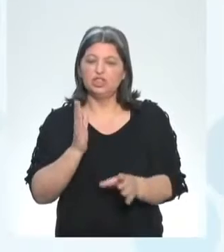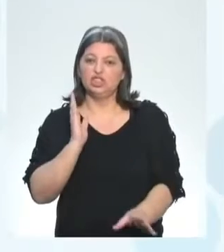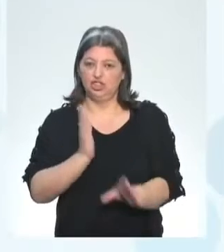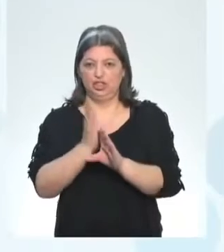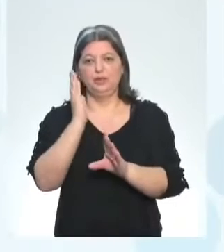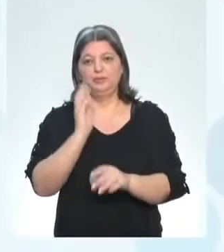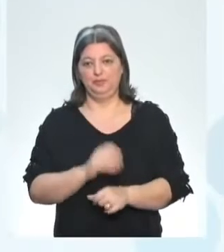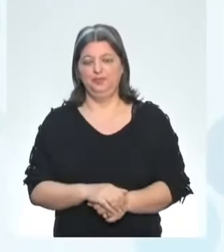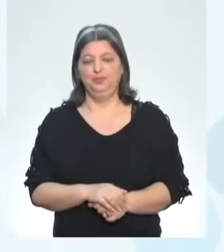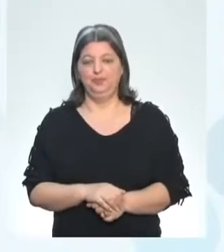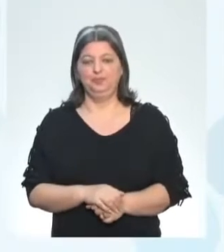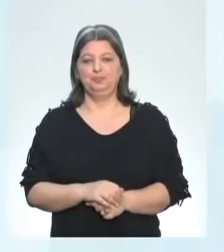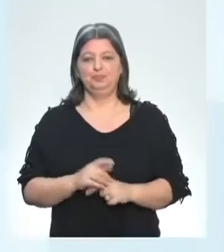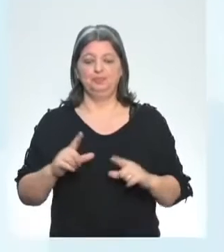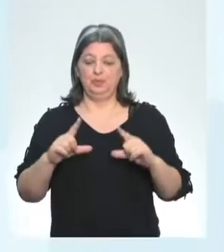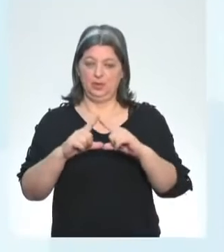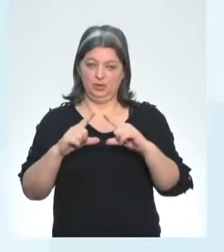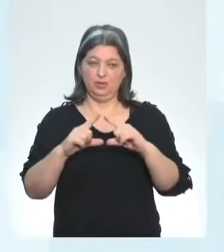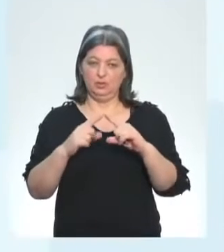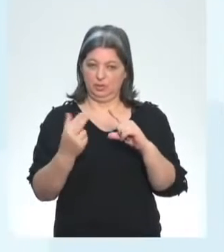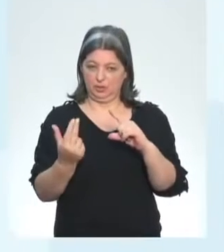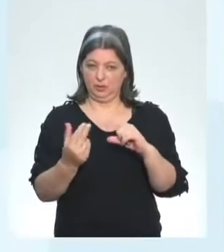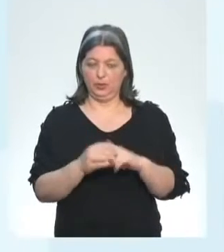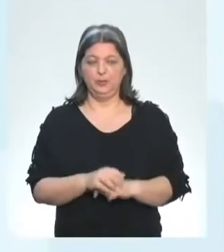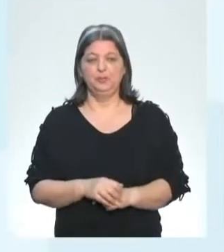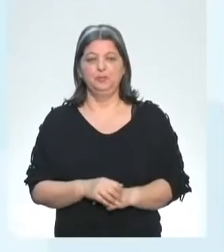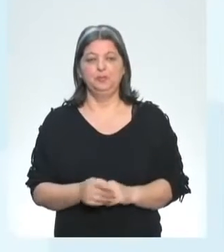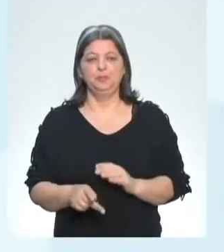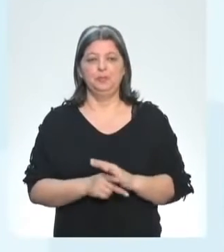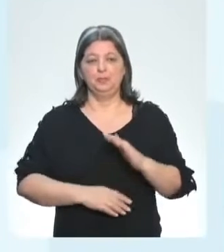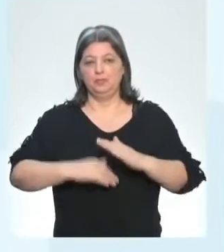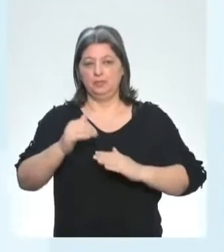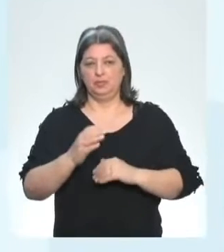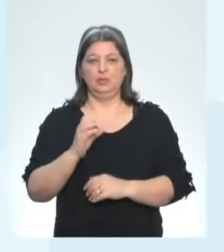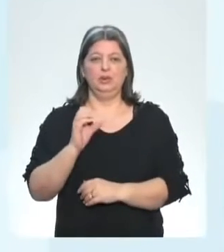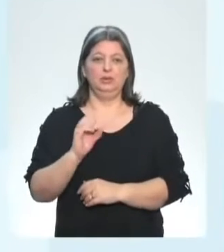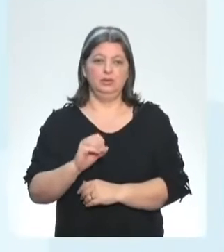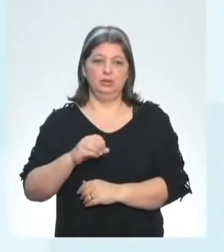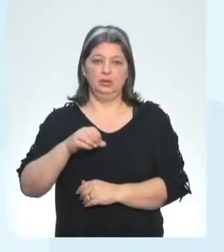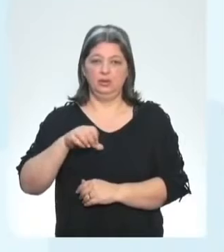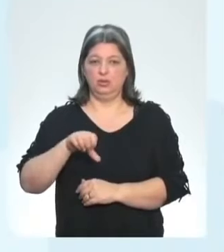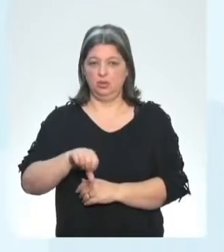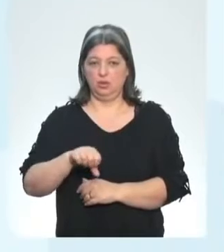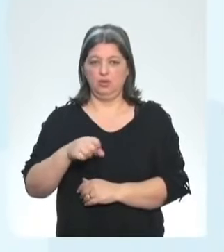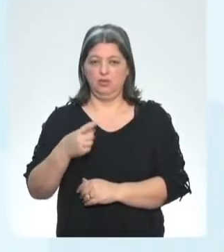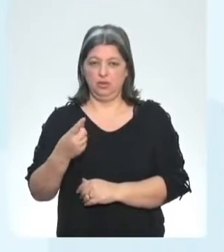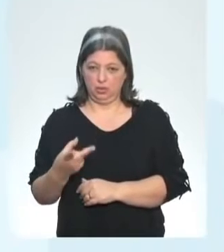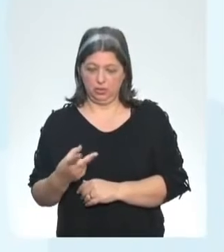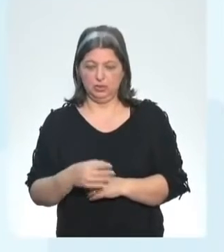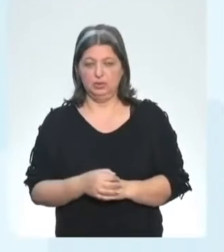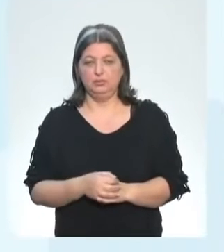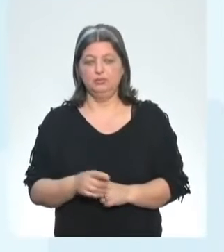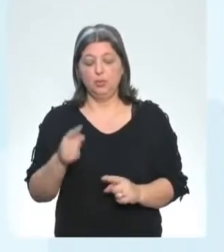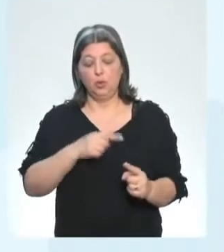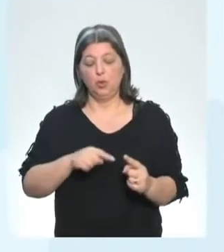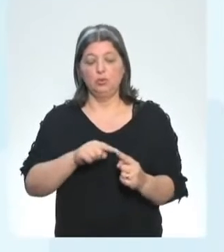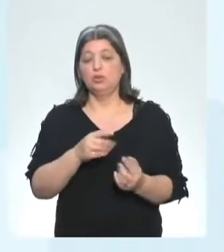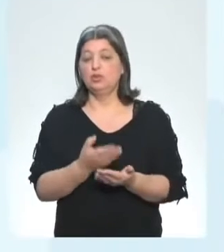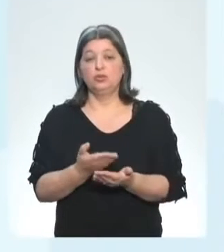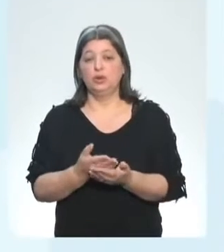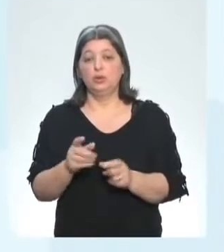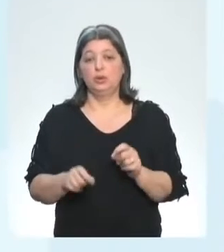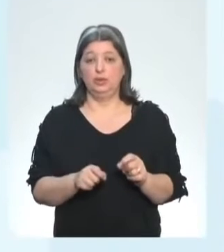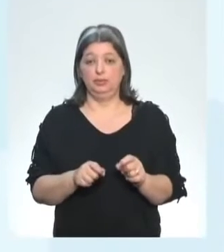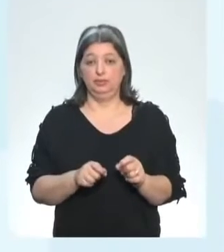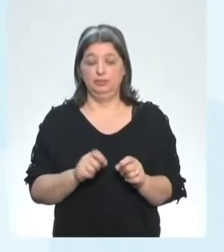conclui que os triângulos são semelhantes. Então, a nossa habilidade é 0912 e o nosso objetivo aqui com estas aulas é